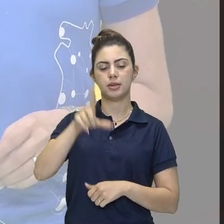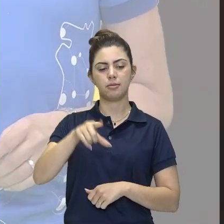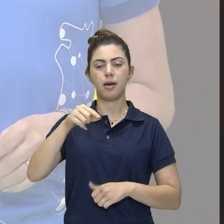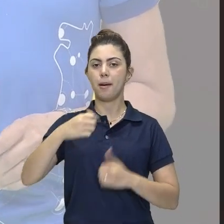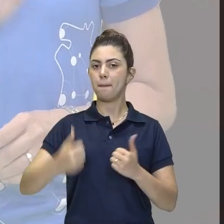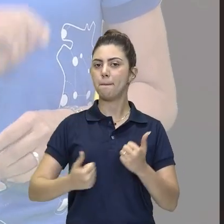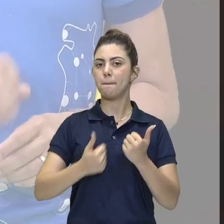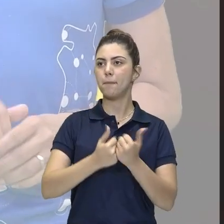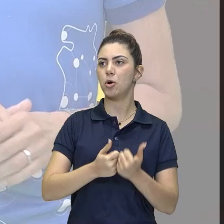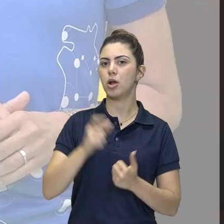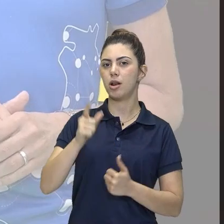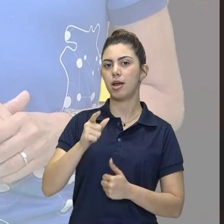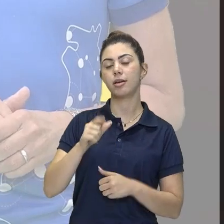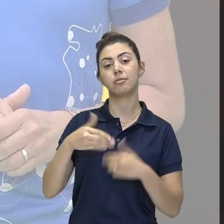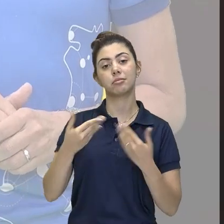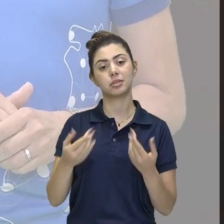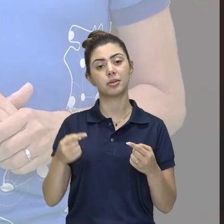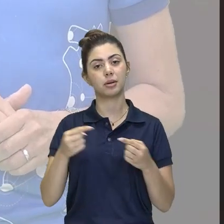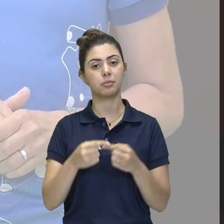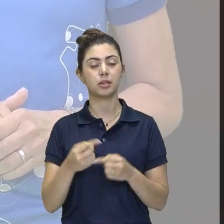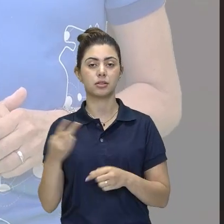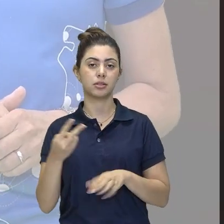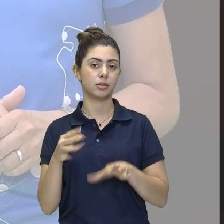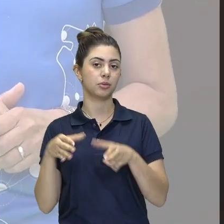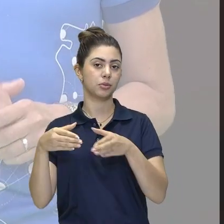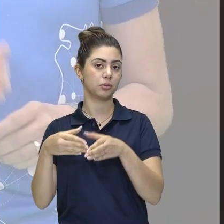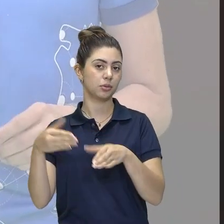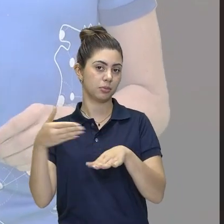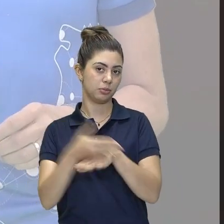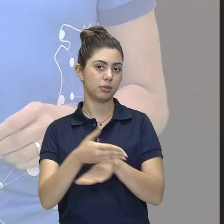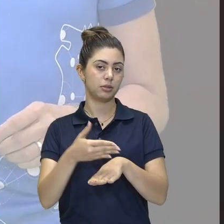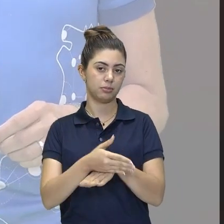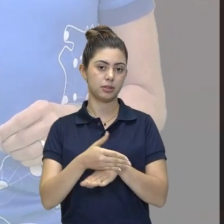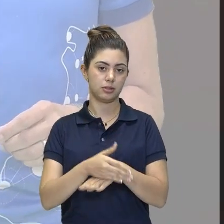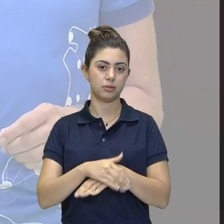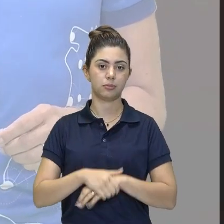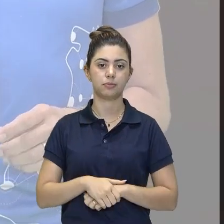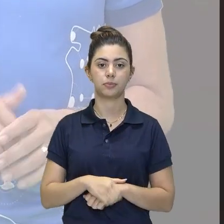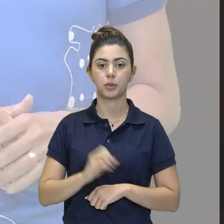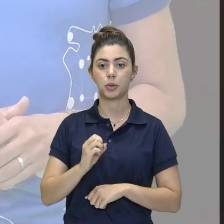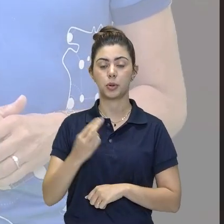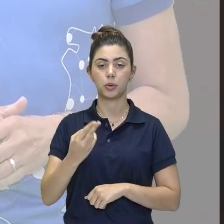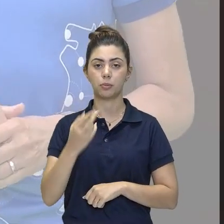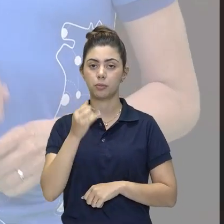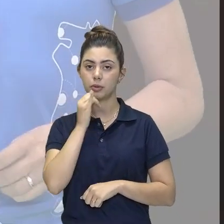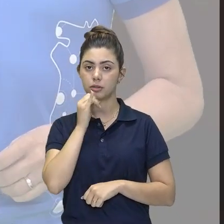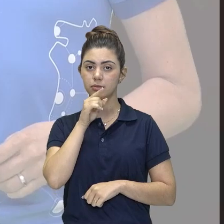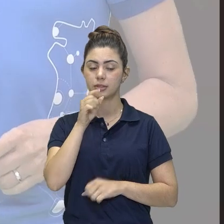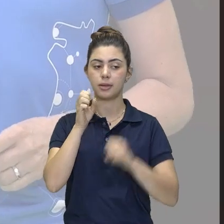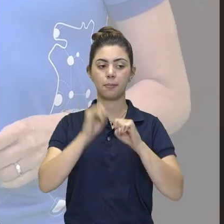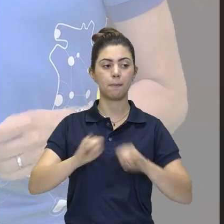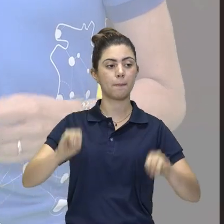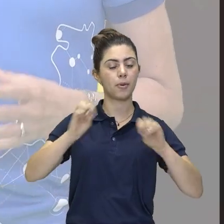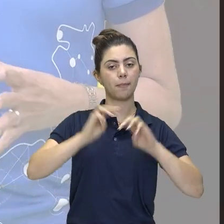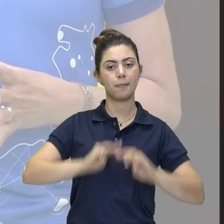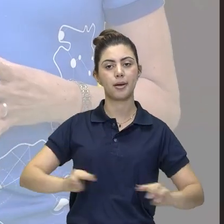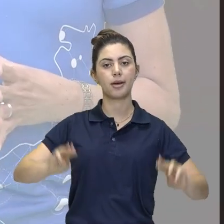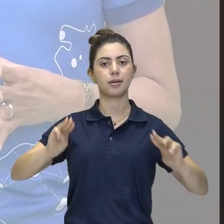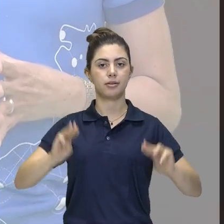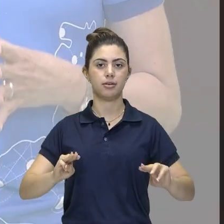apoia, você está no segundo nível de participação. Quando você também faz propaganda,